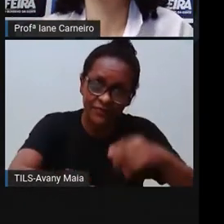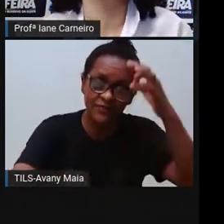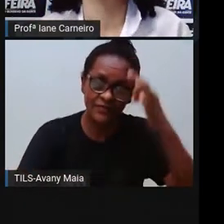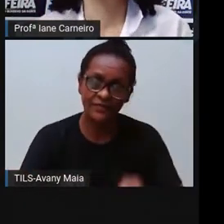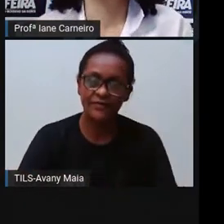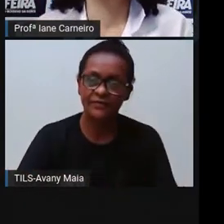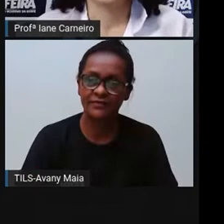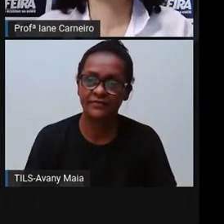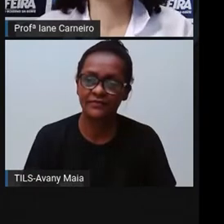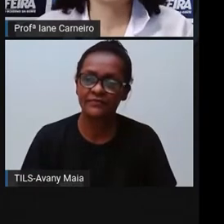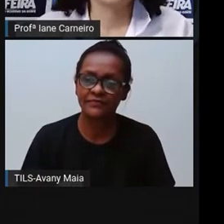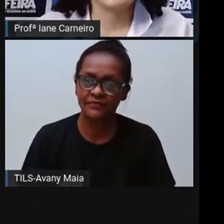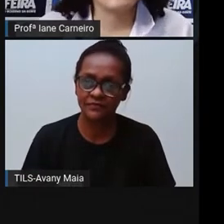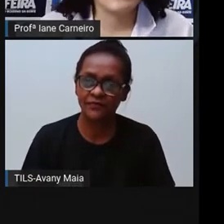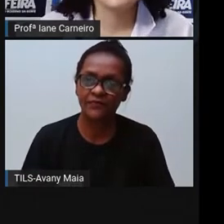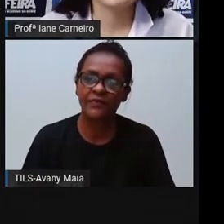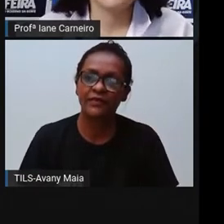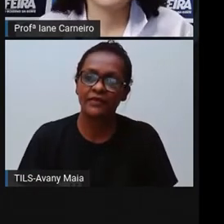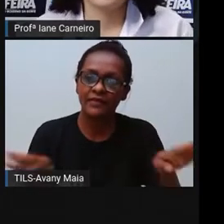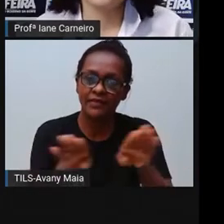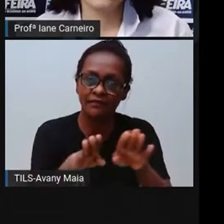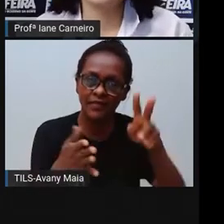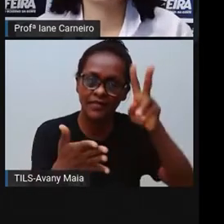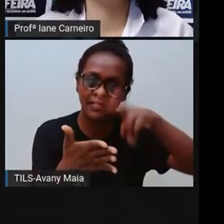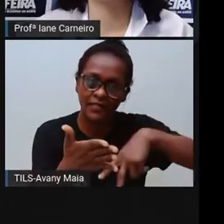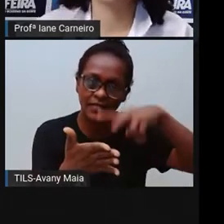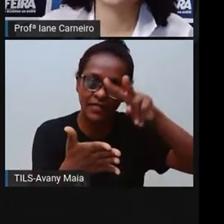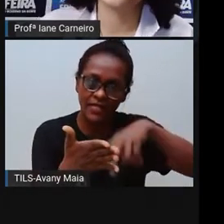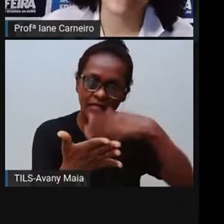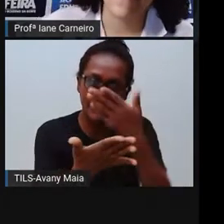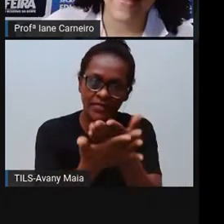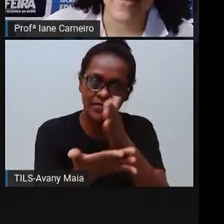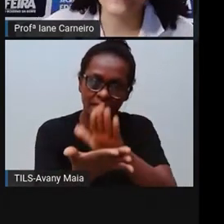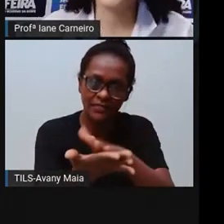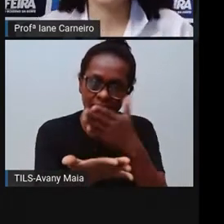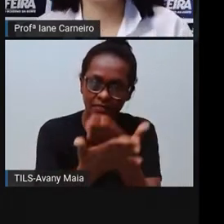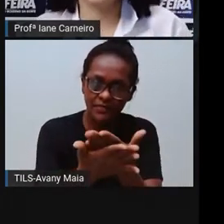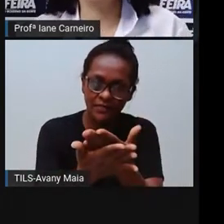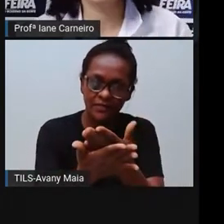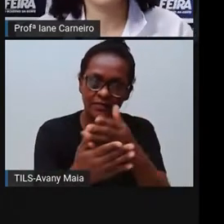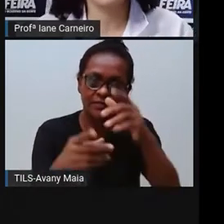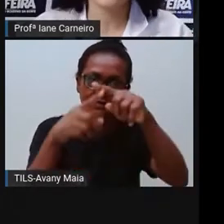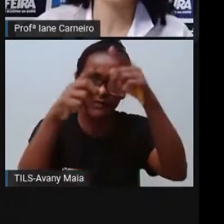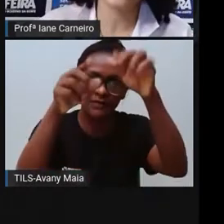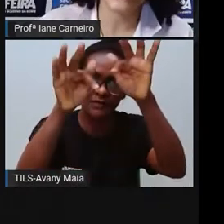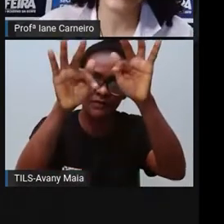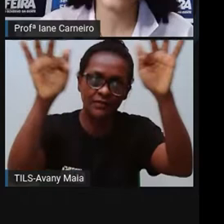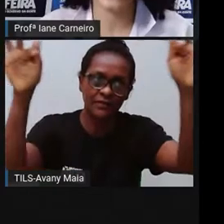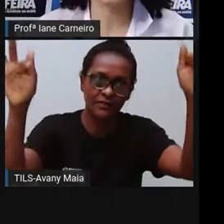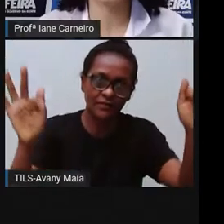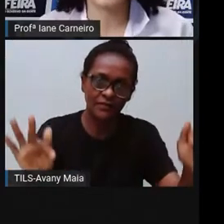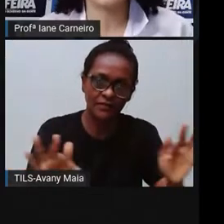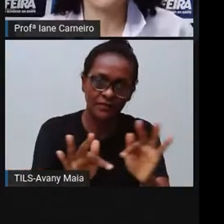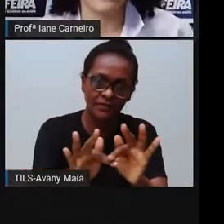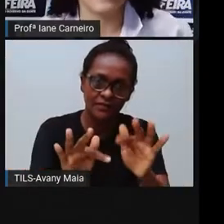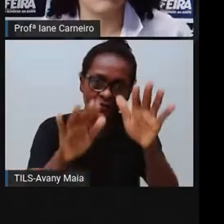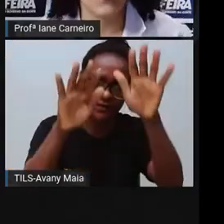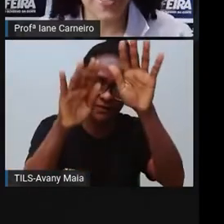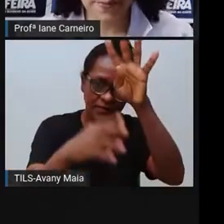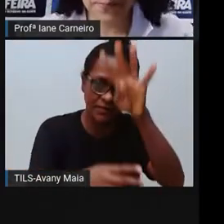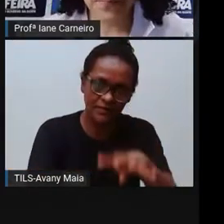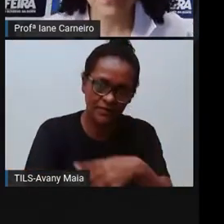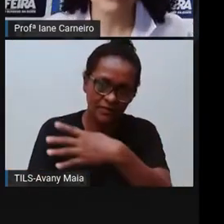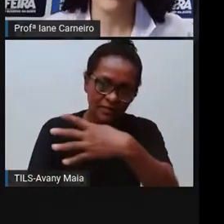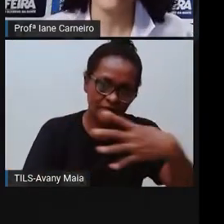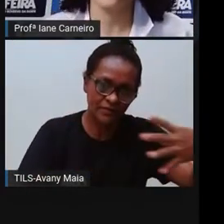né? A gente também vai ler e interpretar informações em tabelas, né? E nós vamos organizar esses dados na tabela, tá